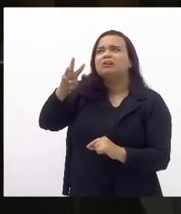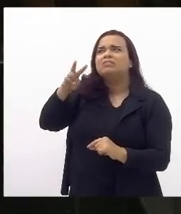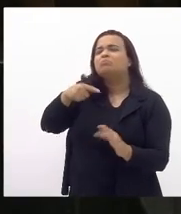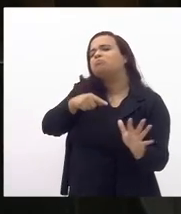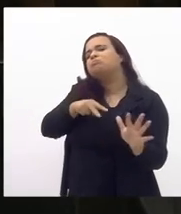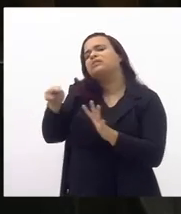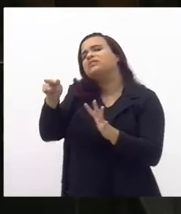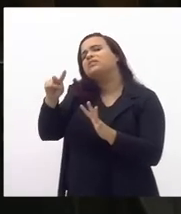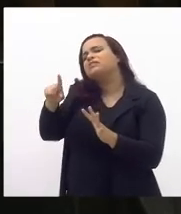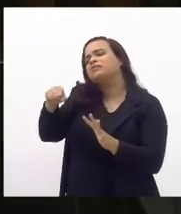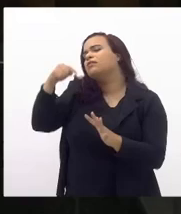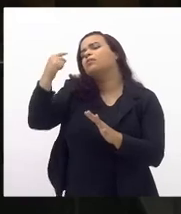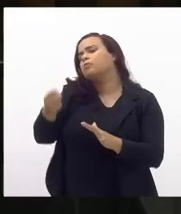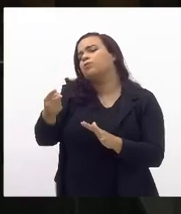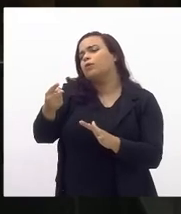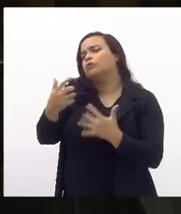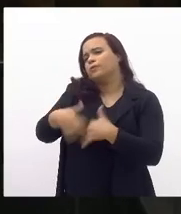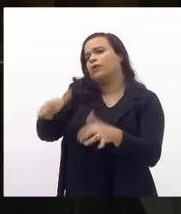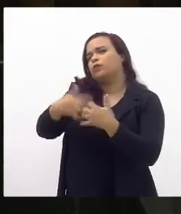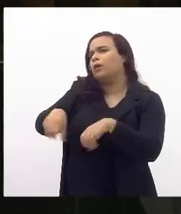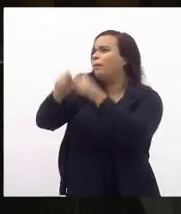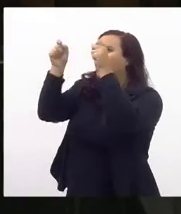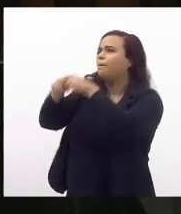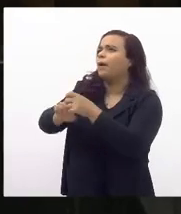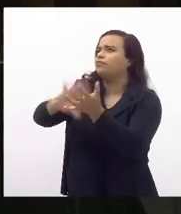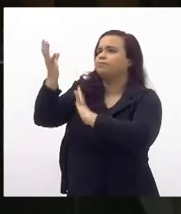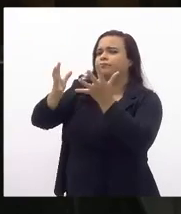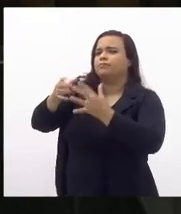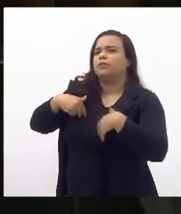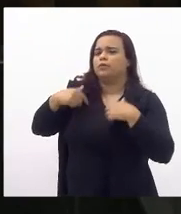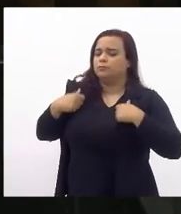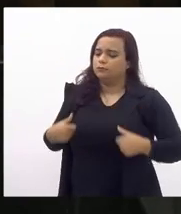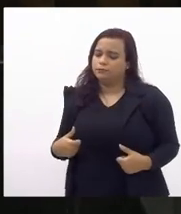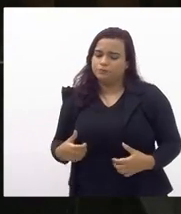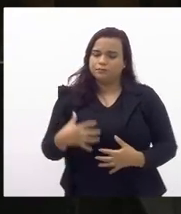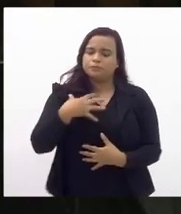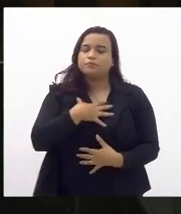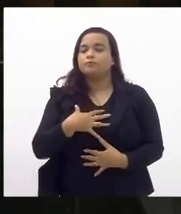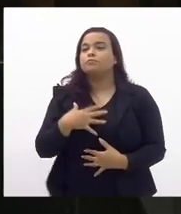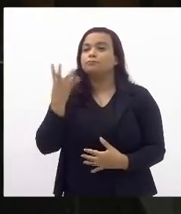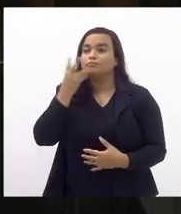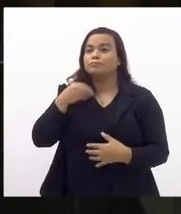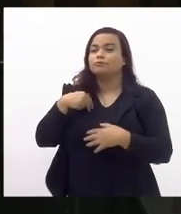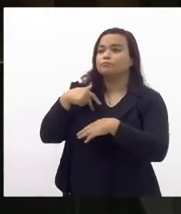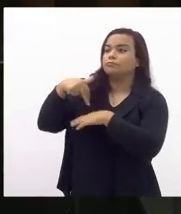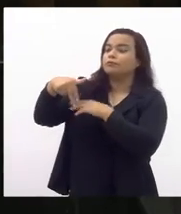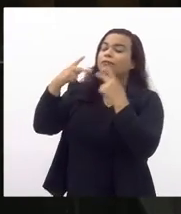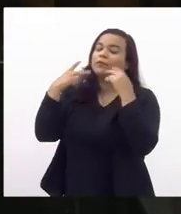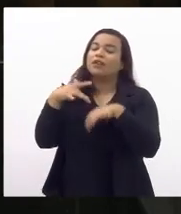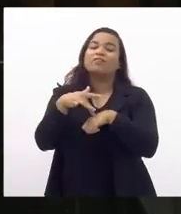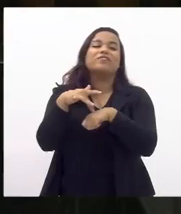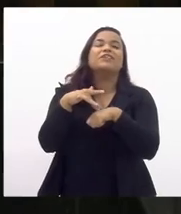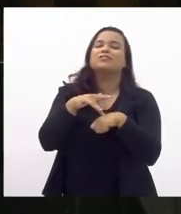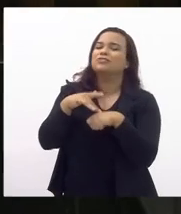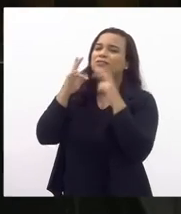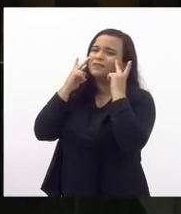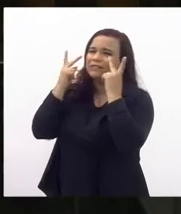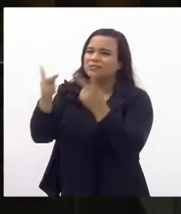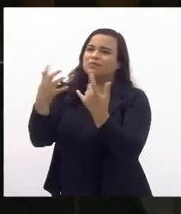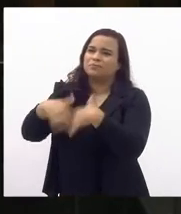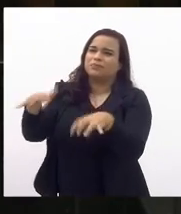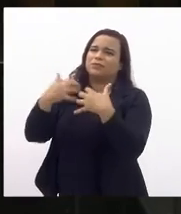Petrópolis, vestidinho com a sua roupa de grife, fingir que estava fazendo algo para a população petropolitana, que é uma